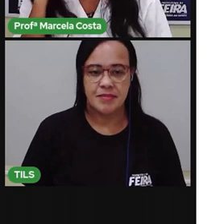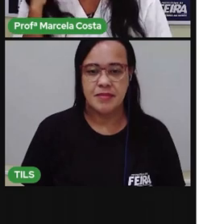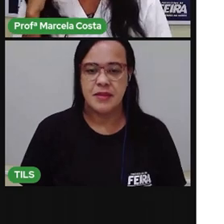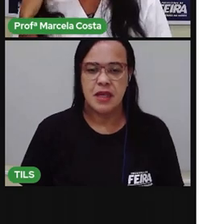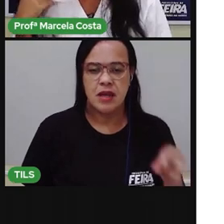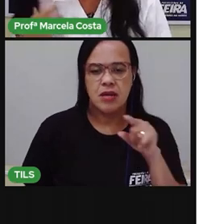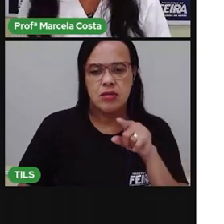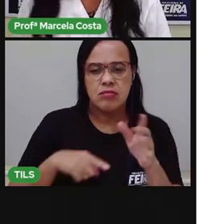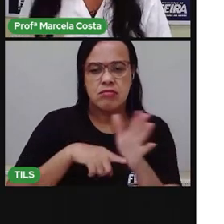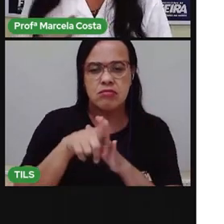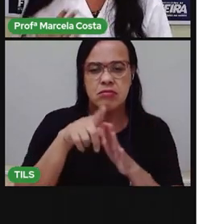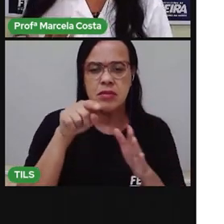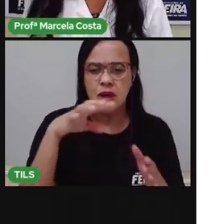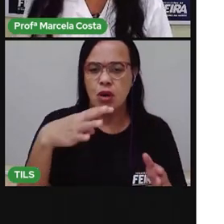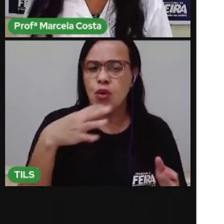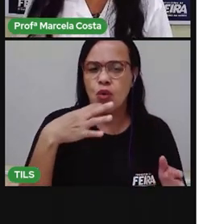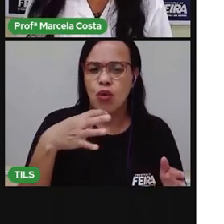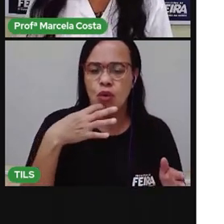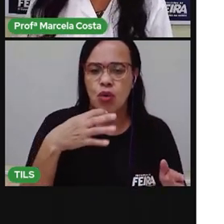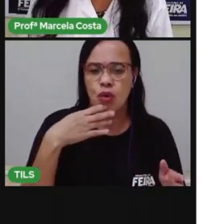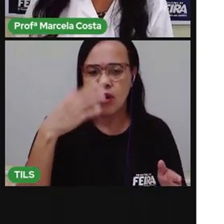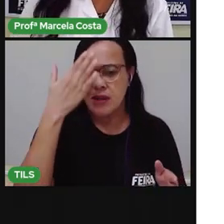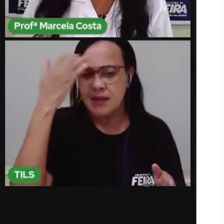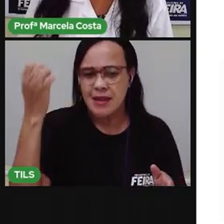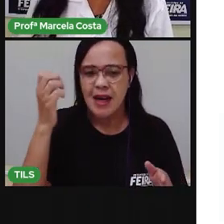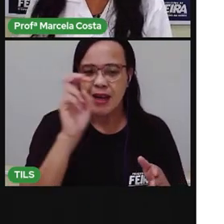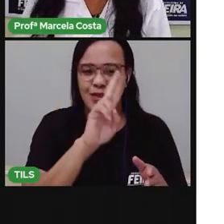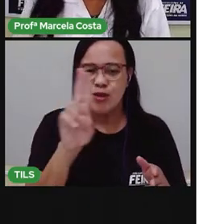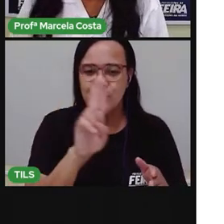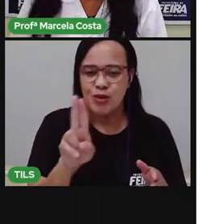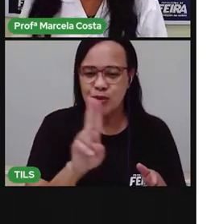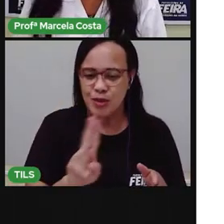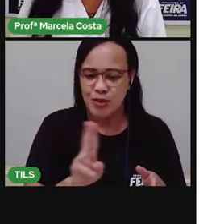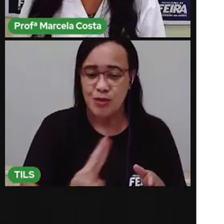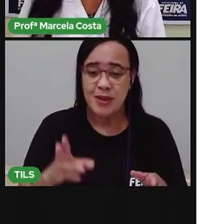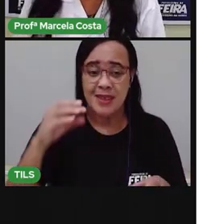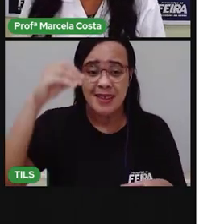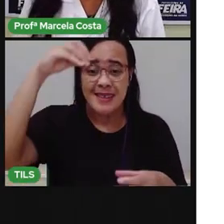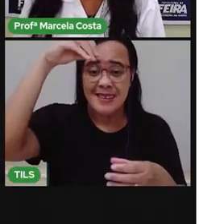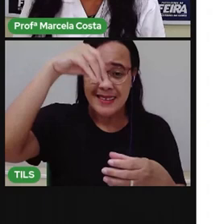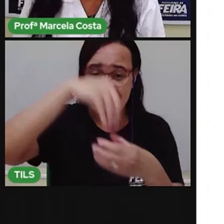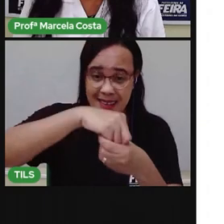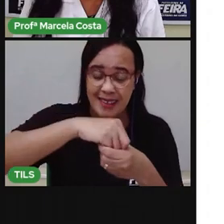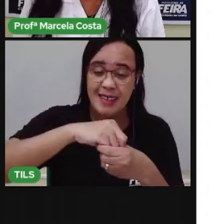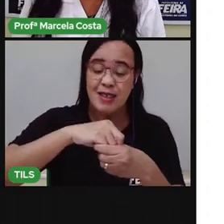Você conhece o nome dos produtos que fazem parte da cesta básica?